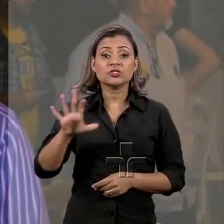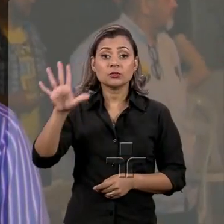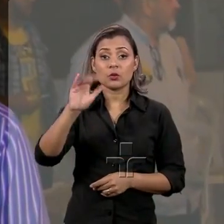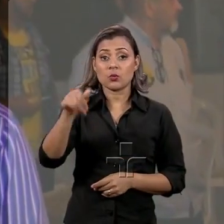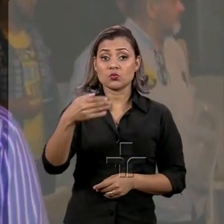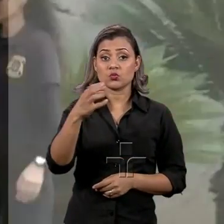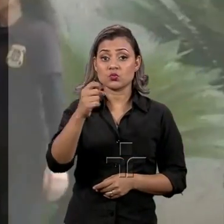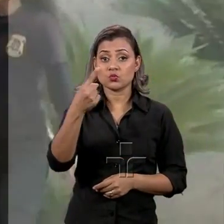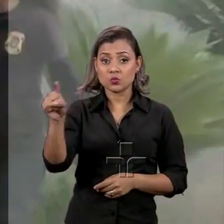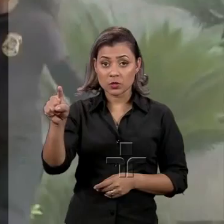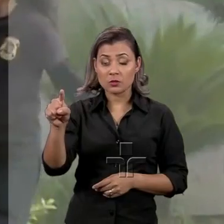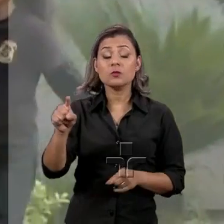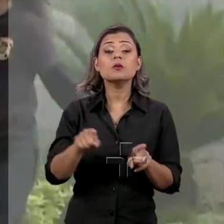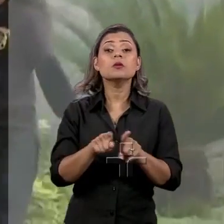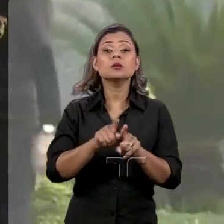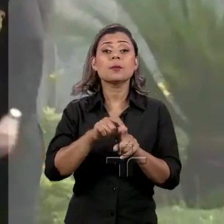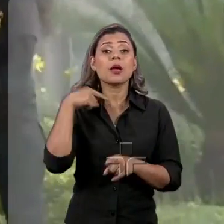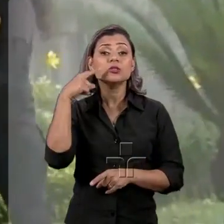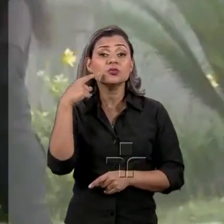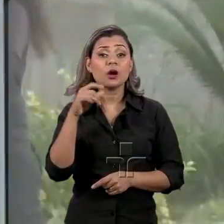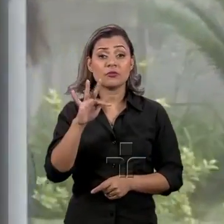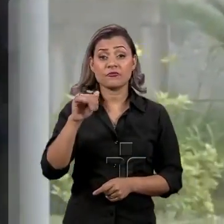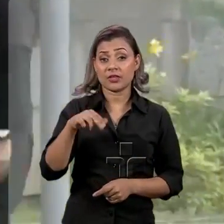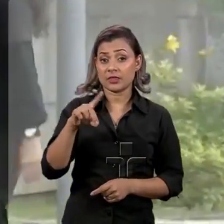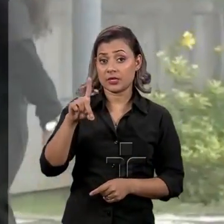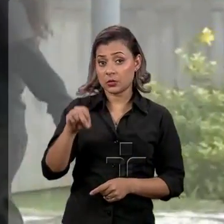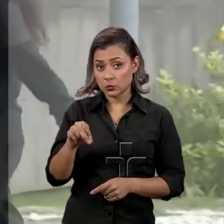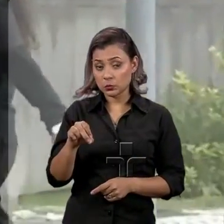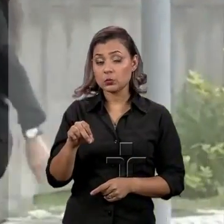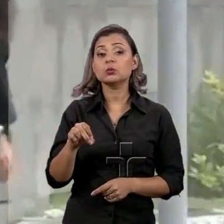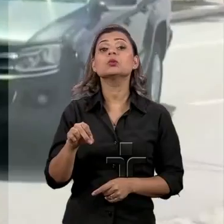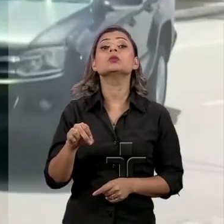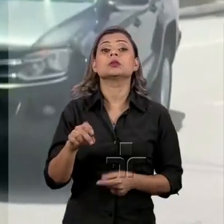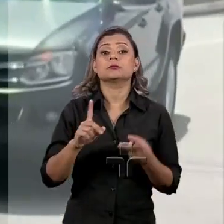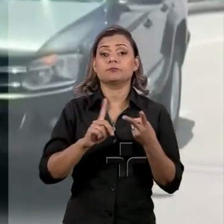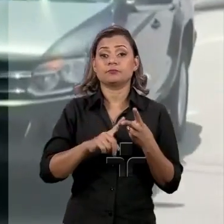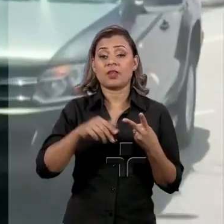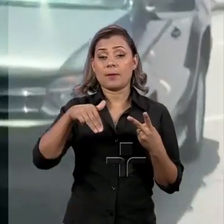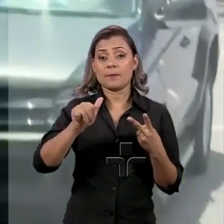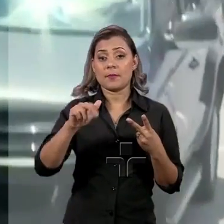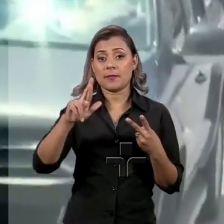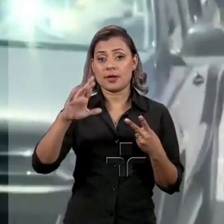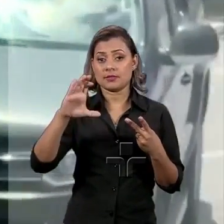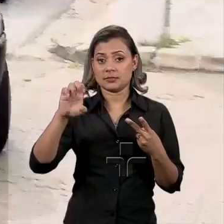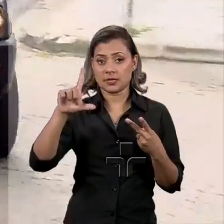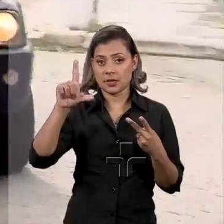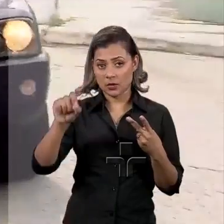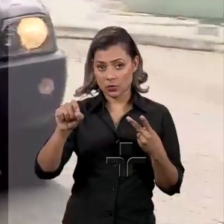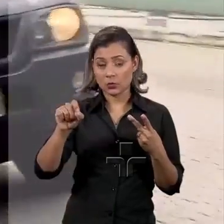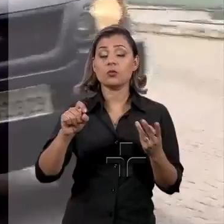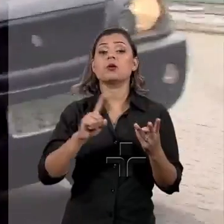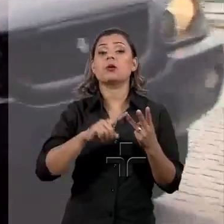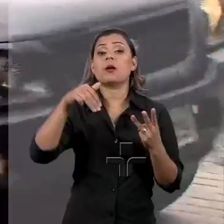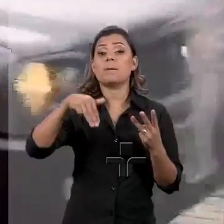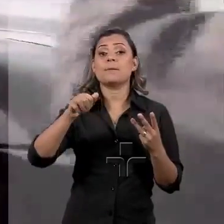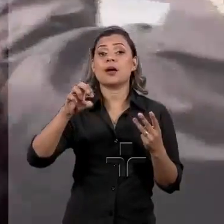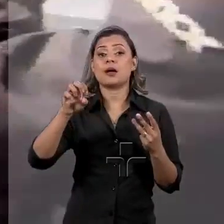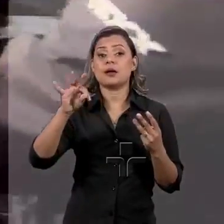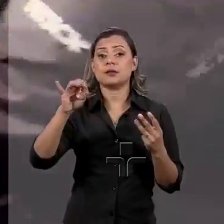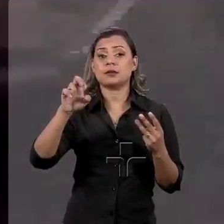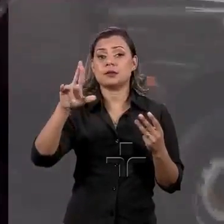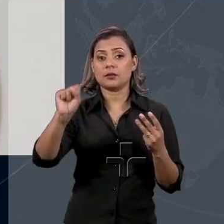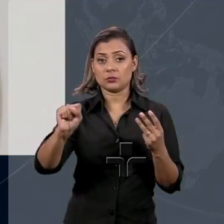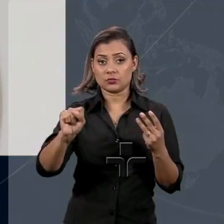João Magalhães, e os advogados Fernando Manuel Pires Pinheiro, Marcelo Pires Pinheiro e Matheus de Moura Lima